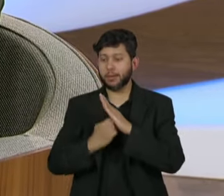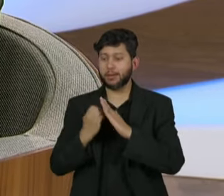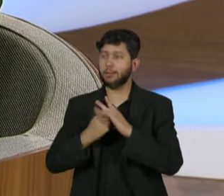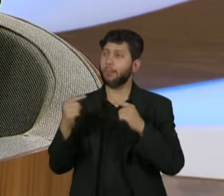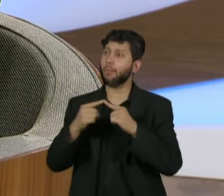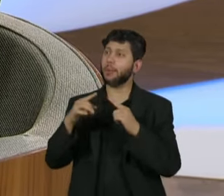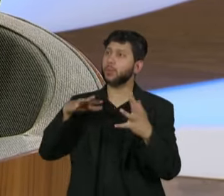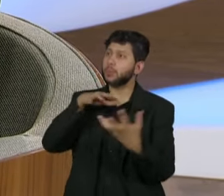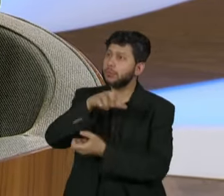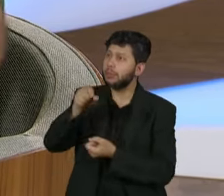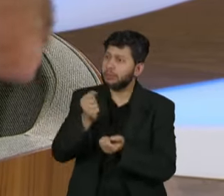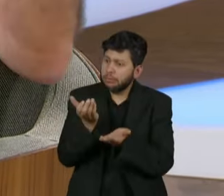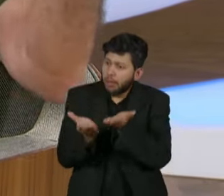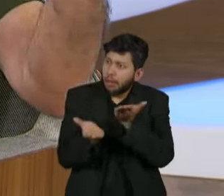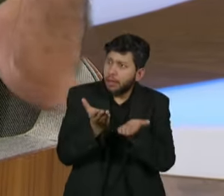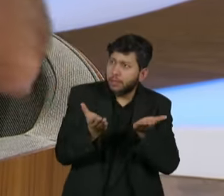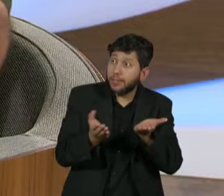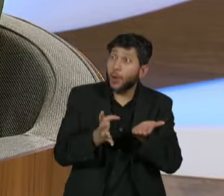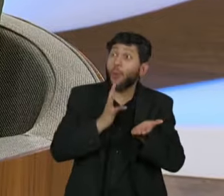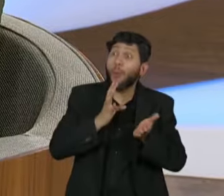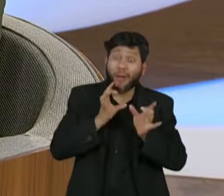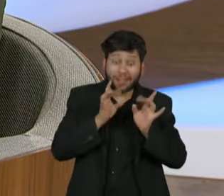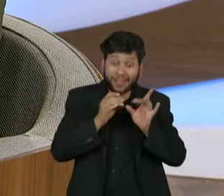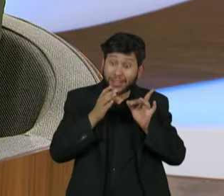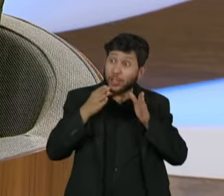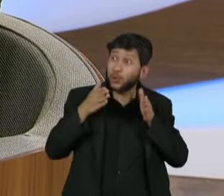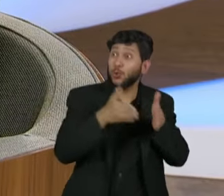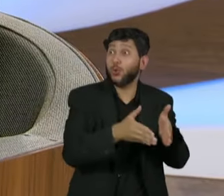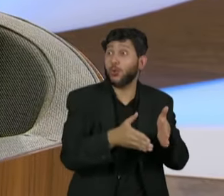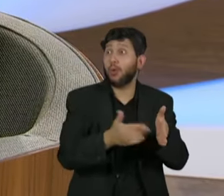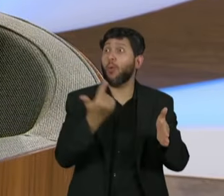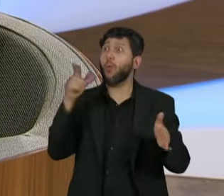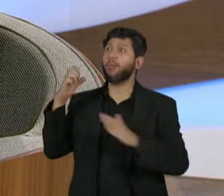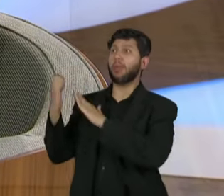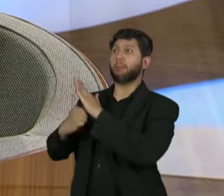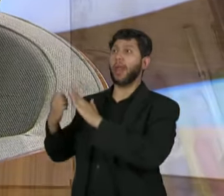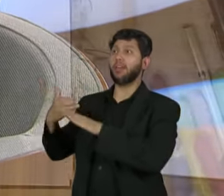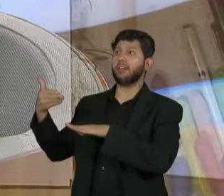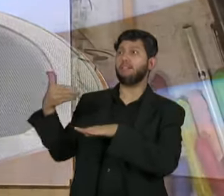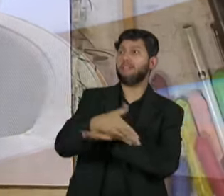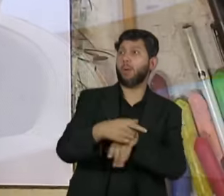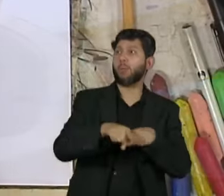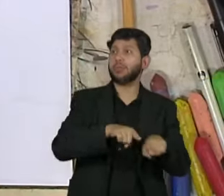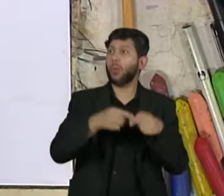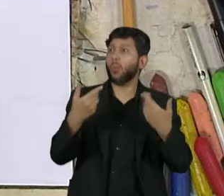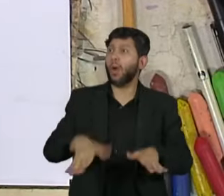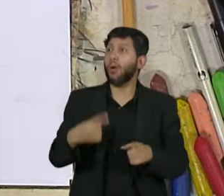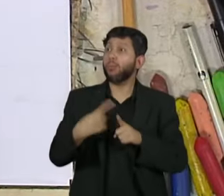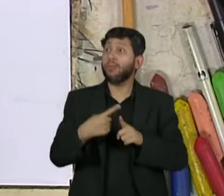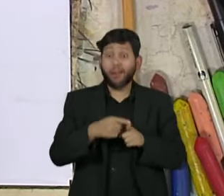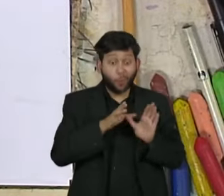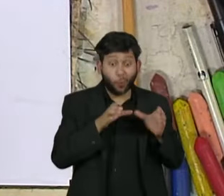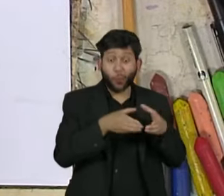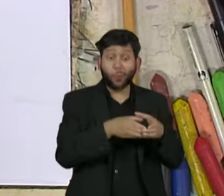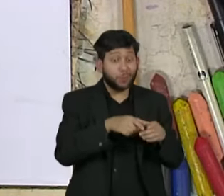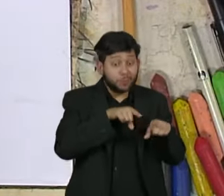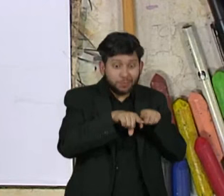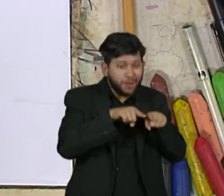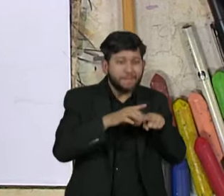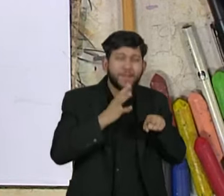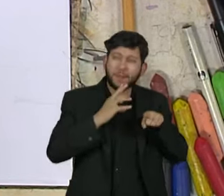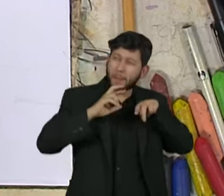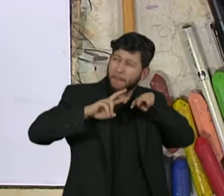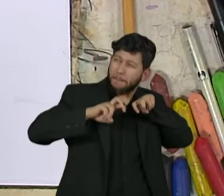são especialistas em nichos onde os grandes não querem competir porque são muito especialistas naqueles nichos